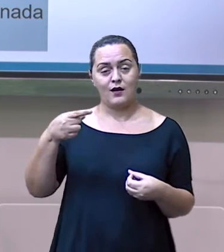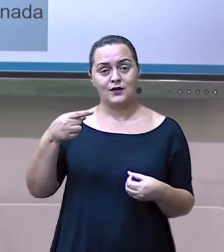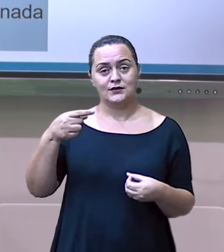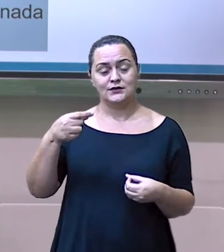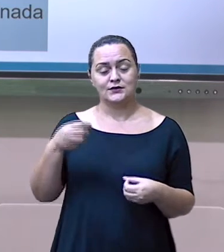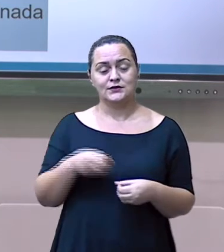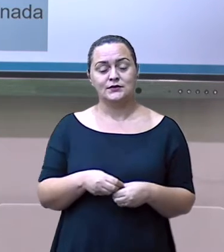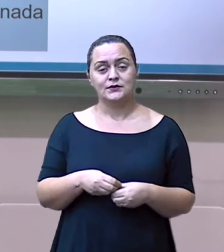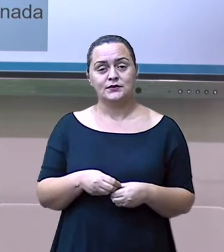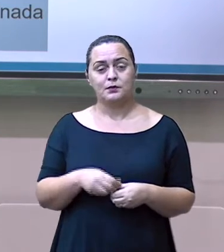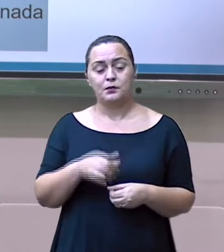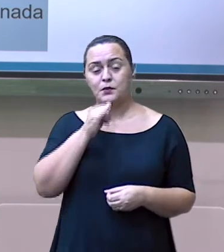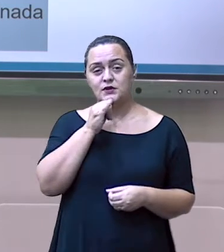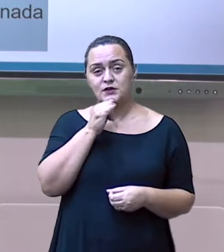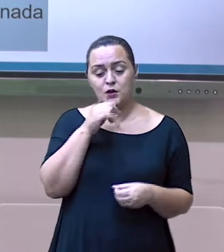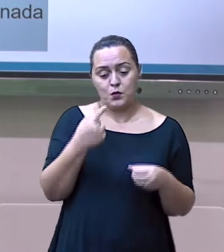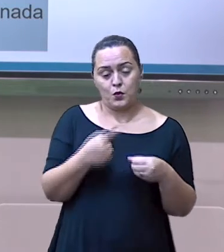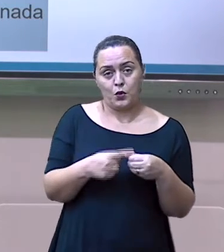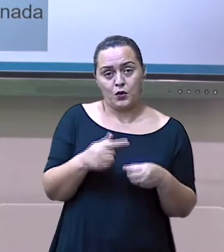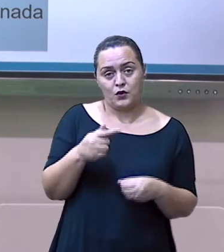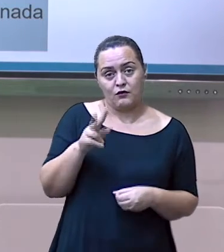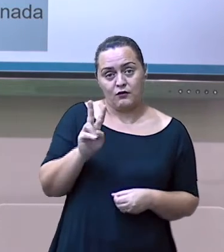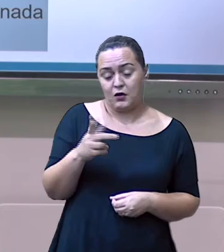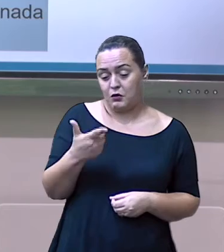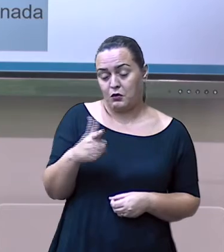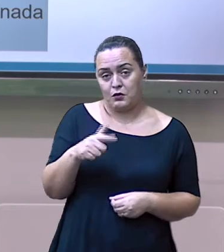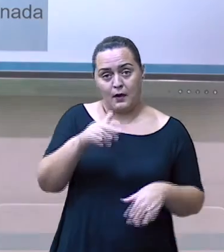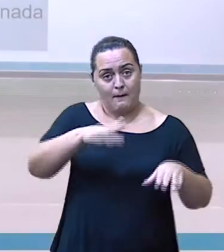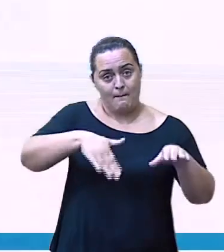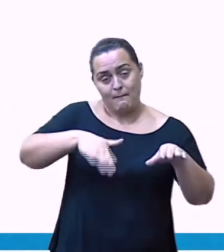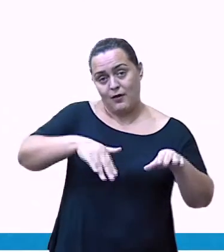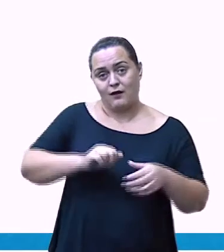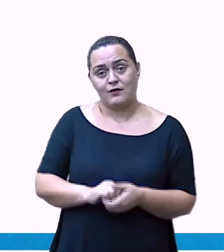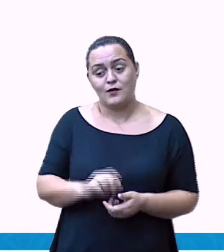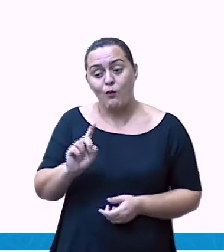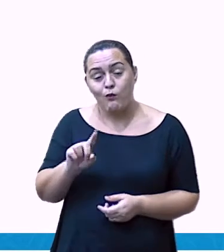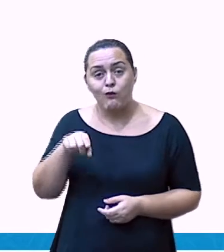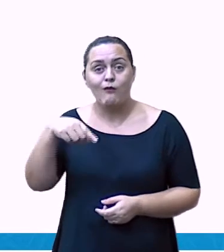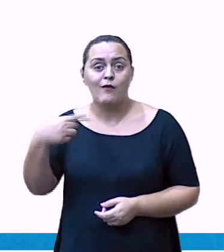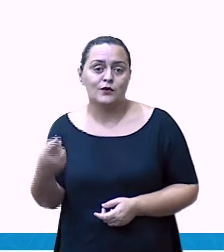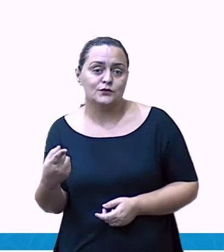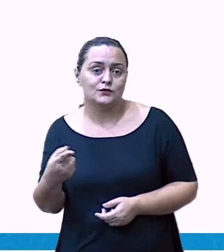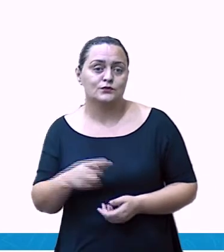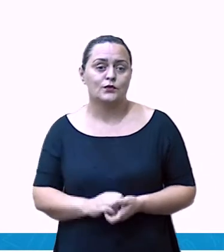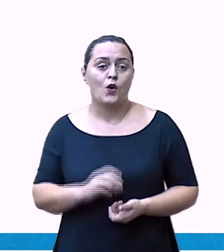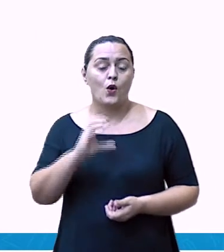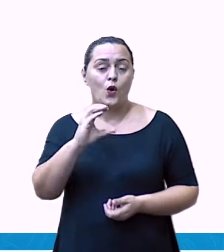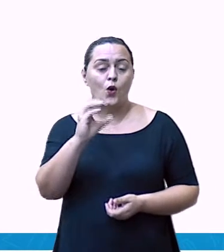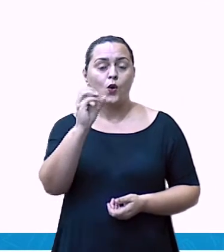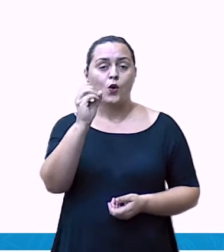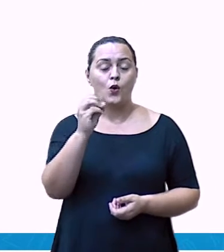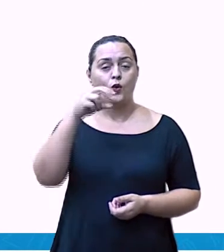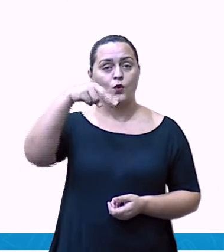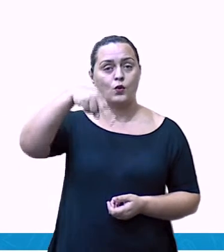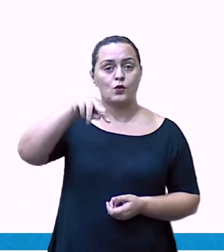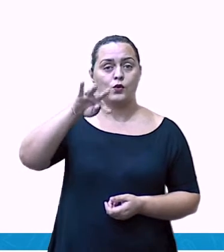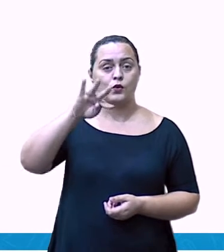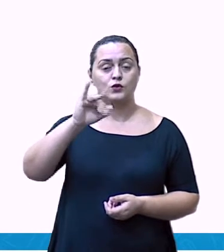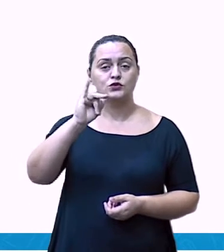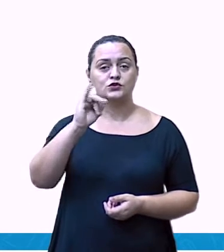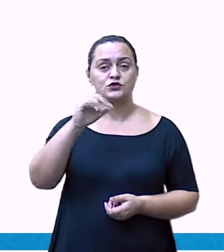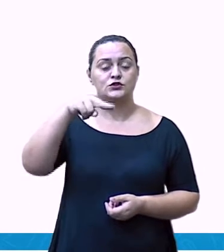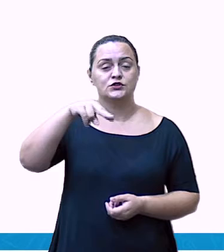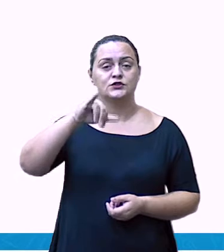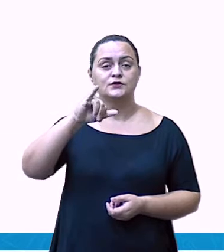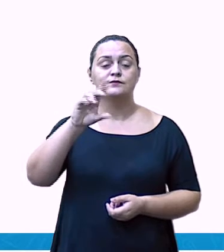continentalidade. Então, a movimentação das massas de ar. As massas de ar, elas têm